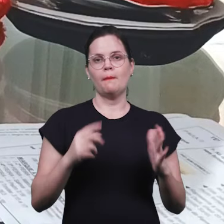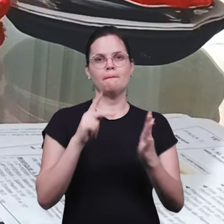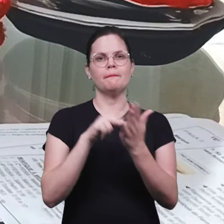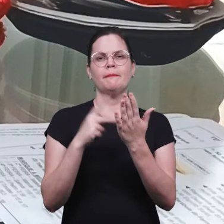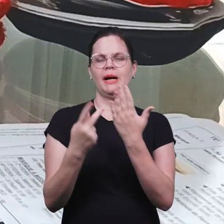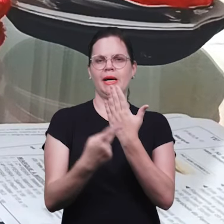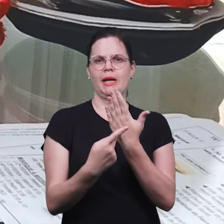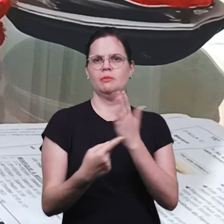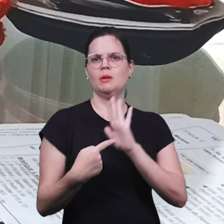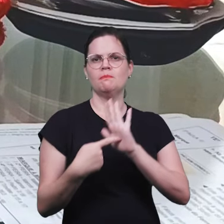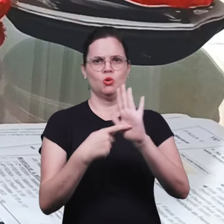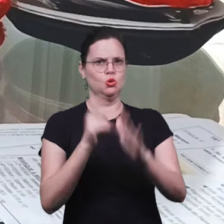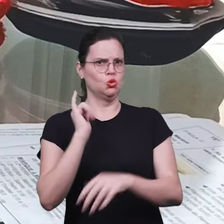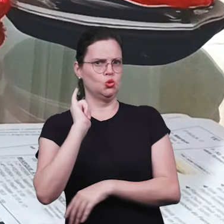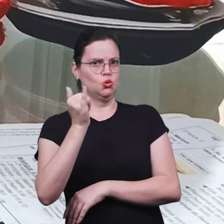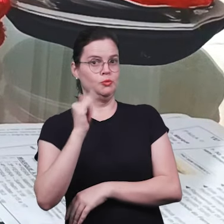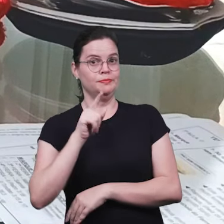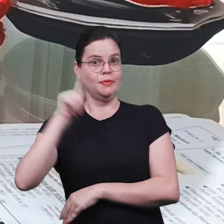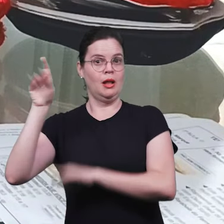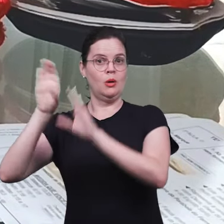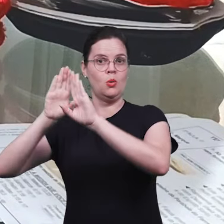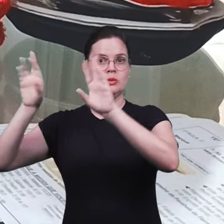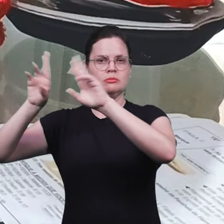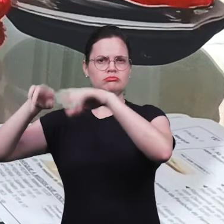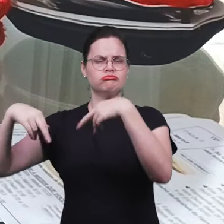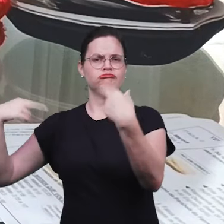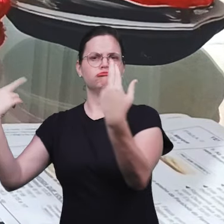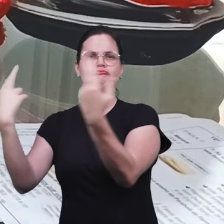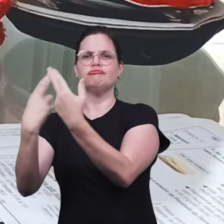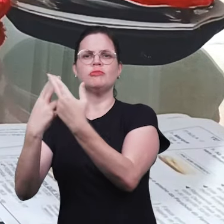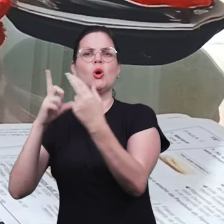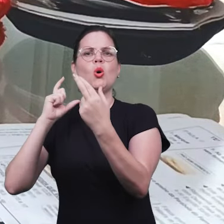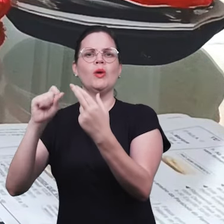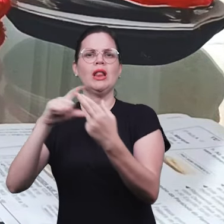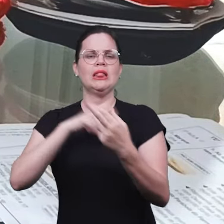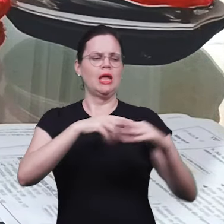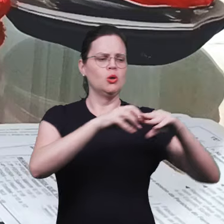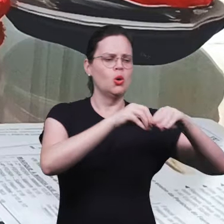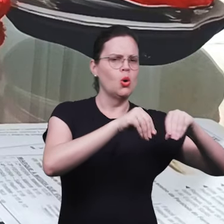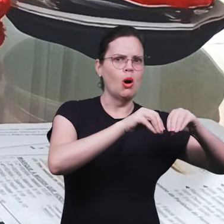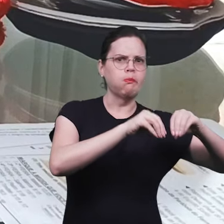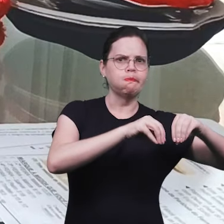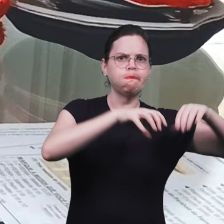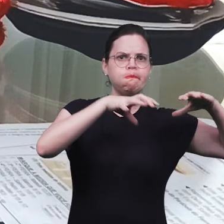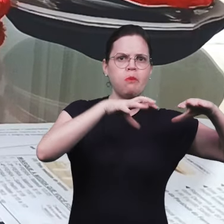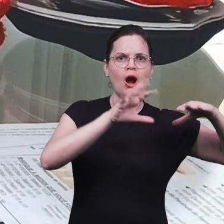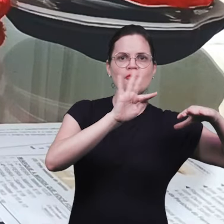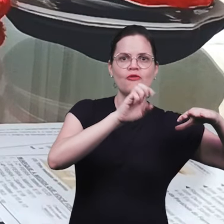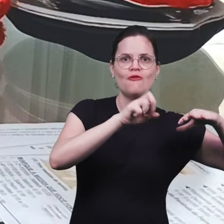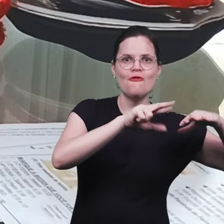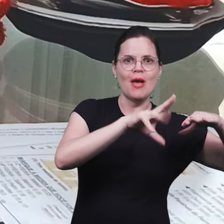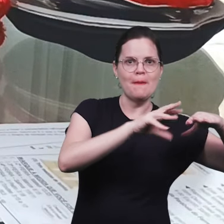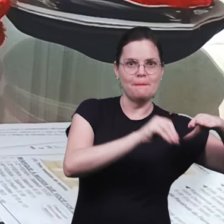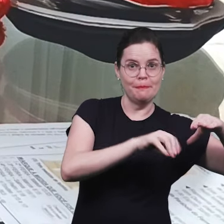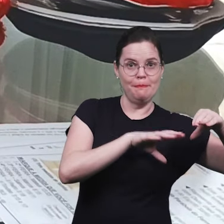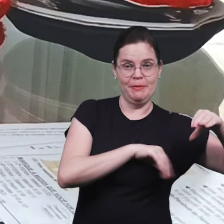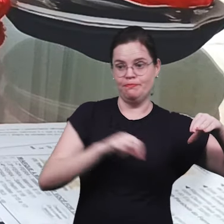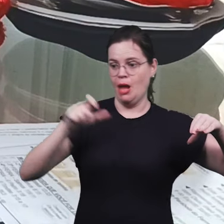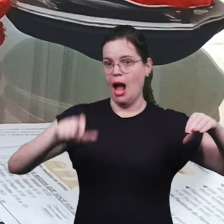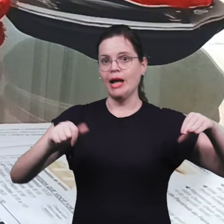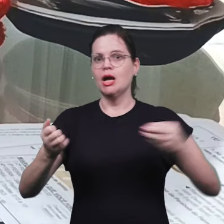Outra parábola lhe disse: o reino dos céus é semelhante ao fermento que uma mulher toma